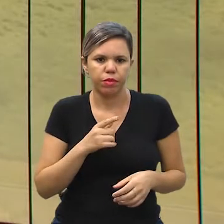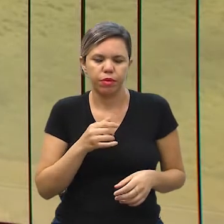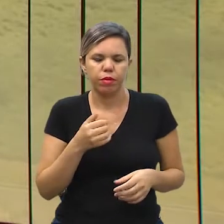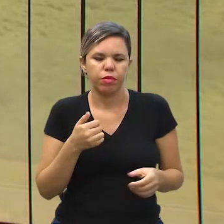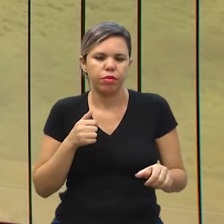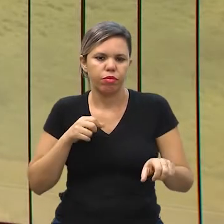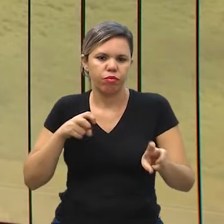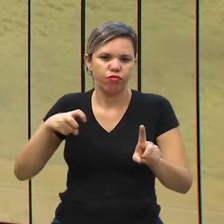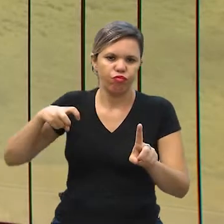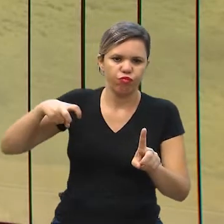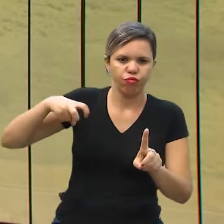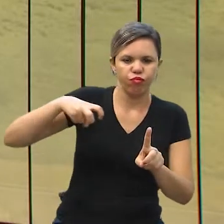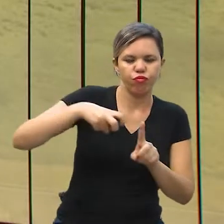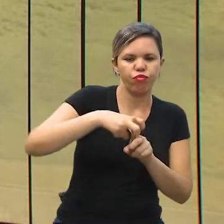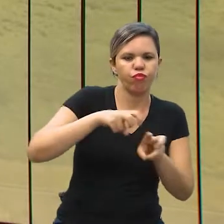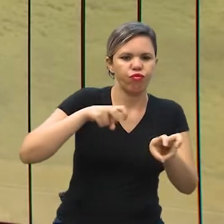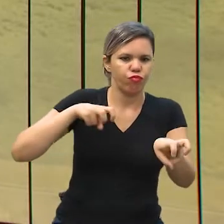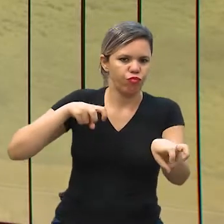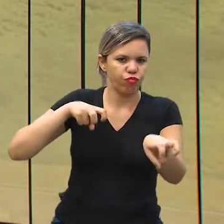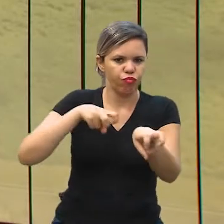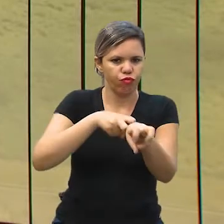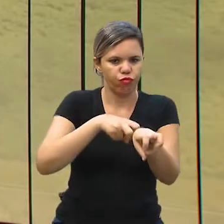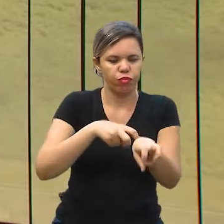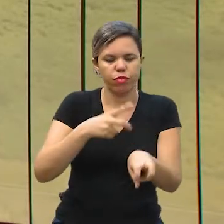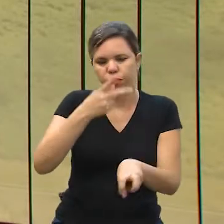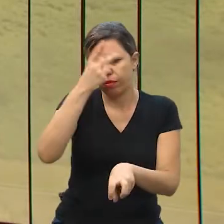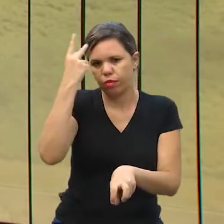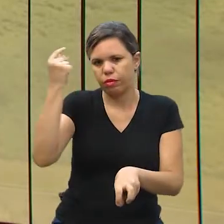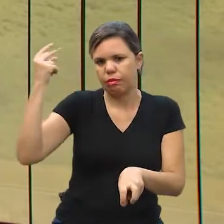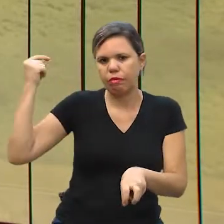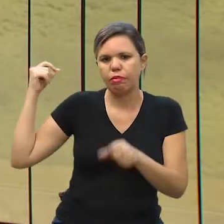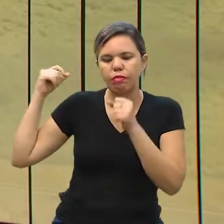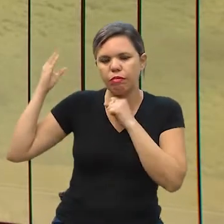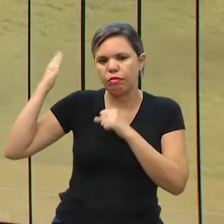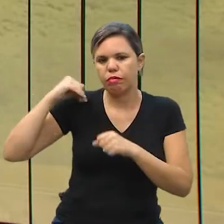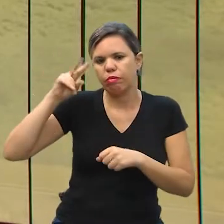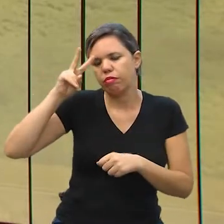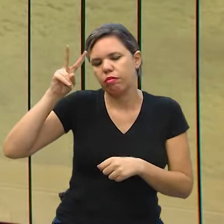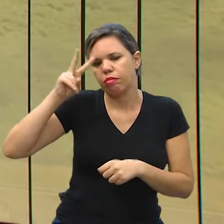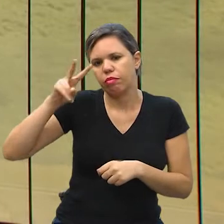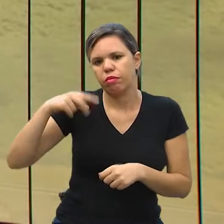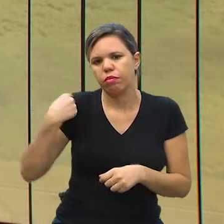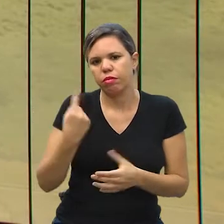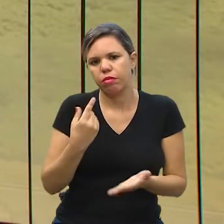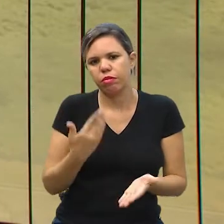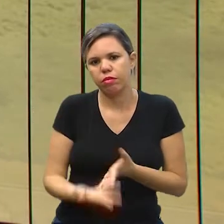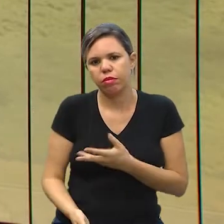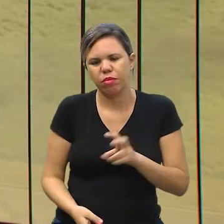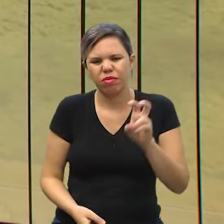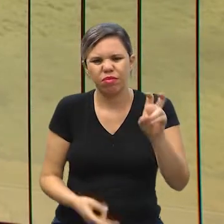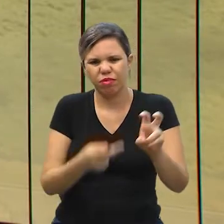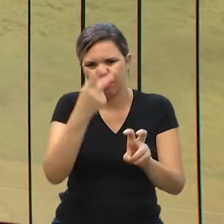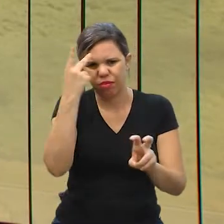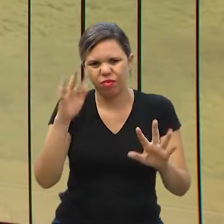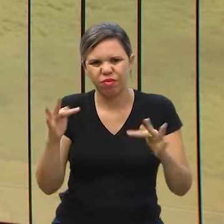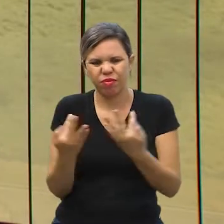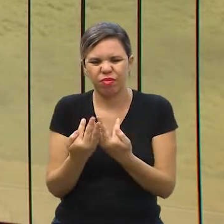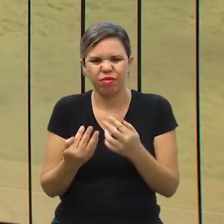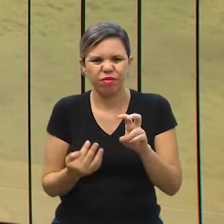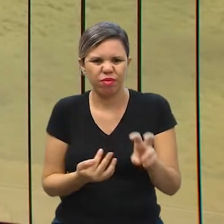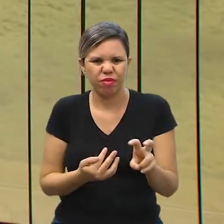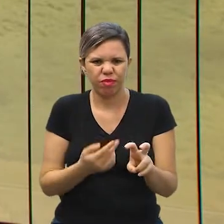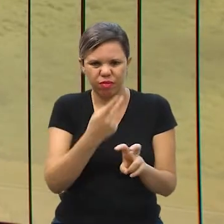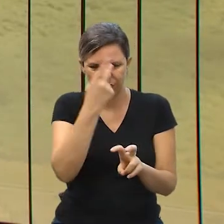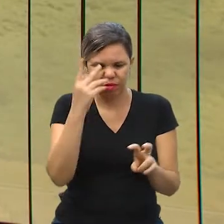colisão aqui um acidente os mais antigos sabem dessa história enfim mas nós perdemos 5 pessoas da